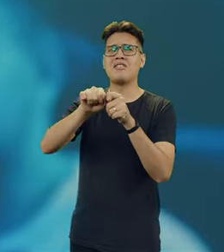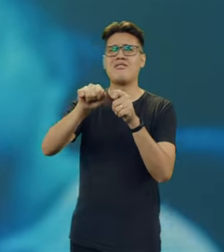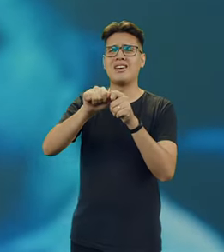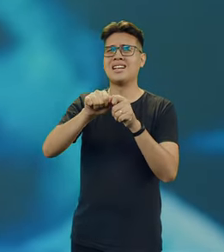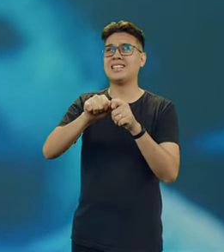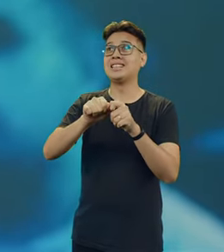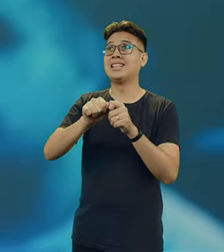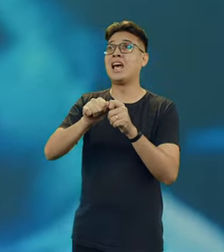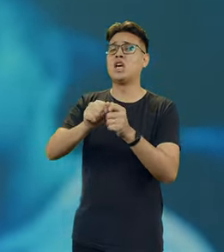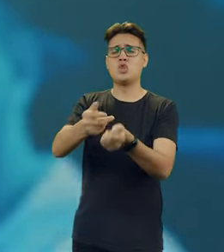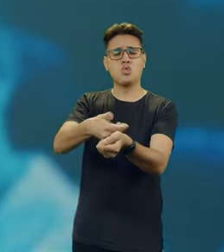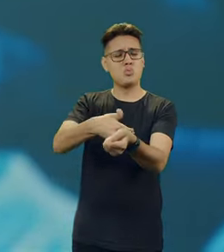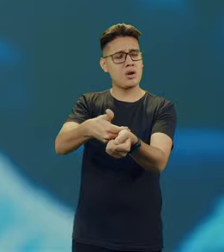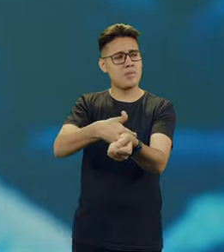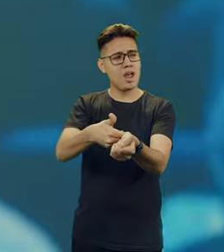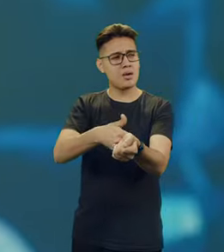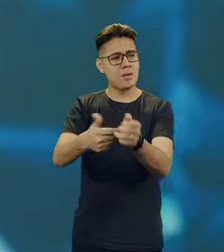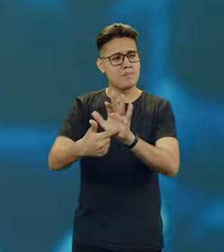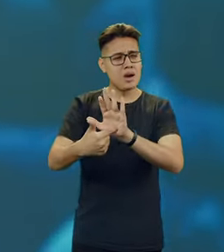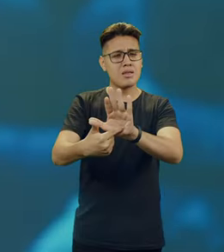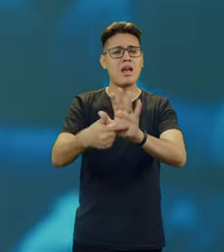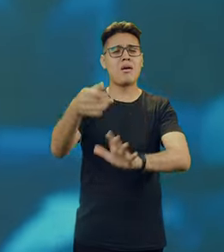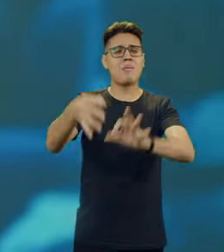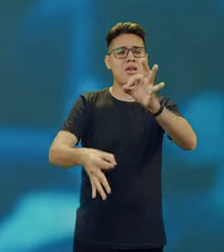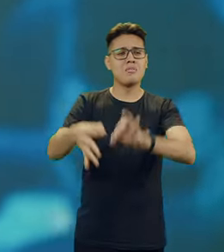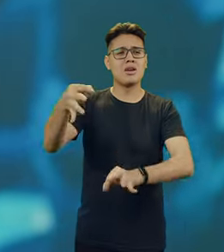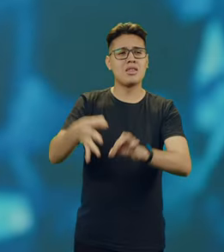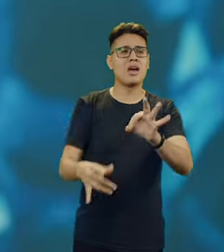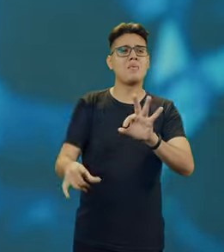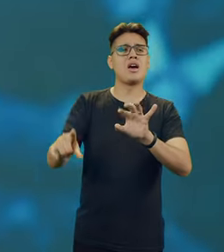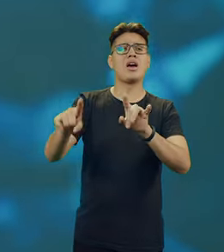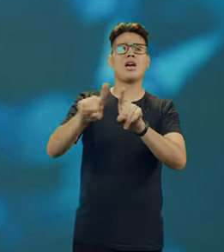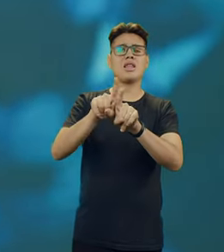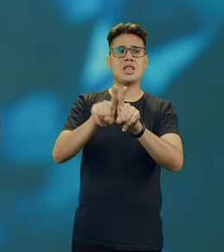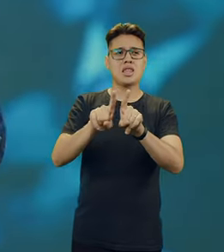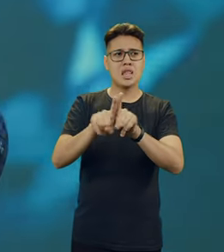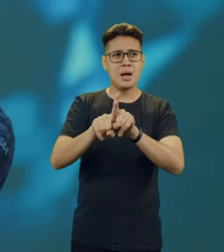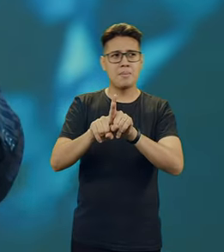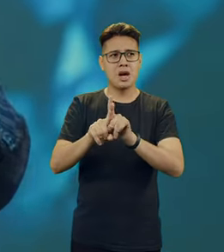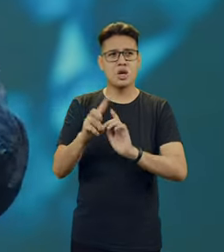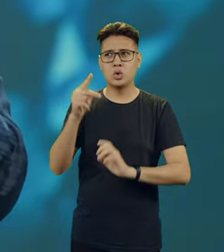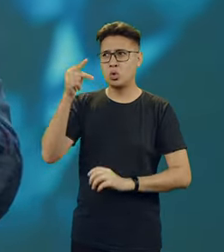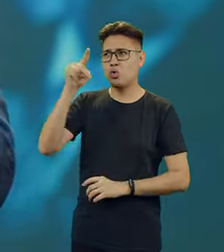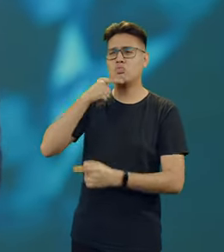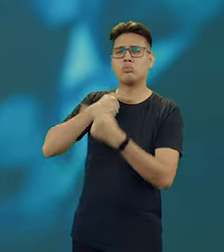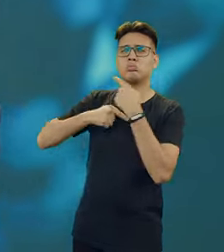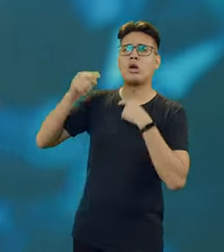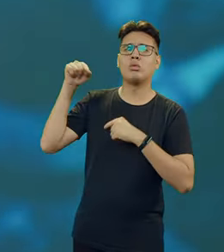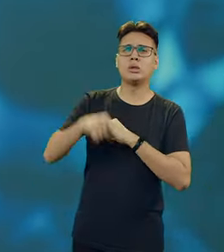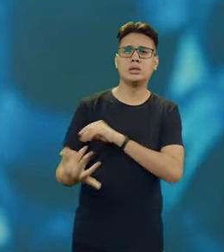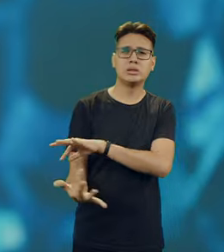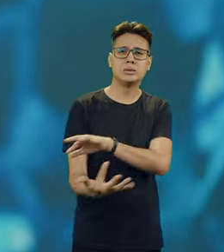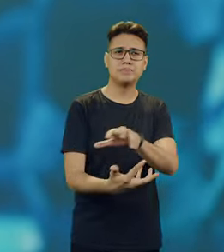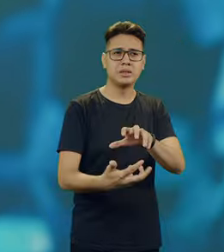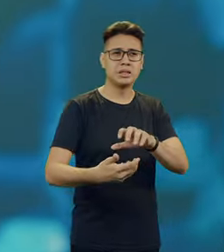maneira misteriosa para trazer justiça e cumprir com o seu propósito nesta